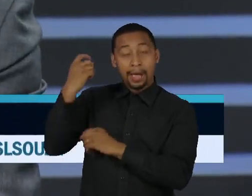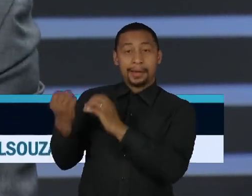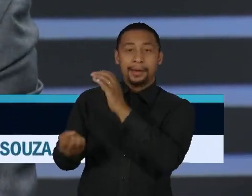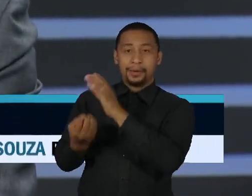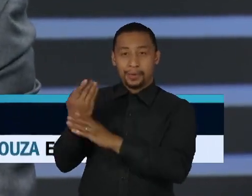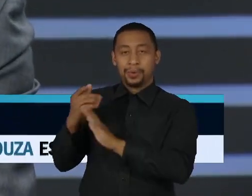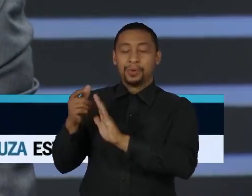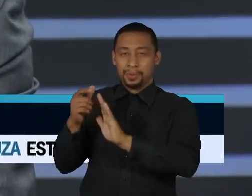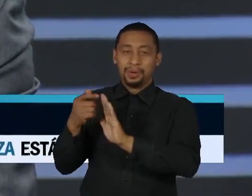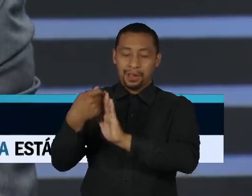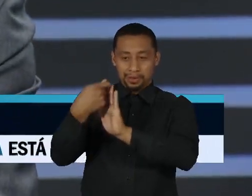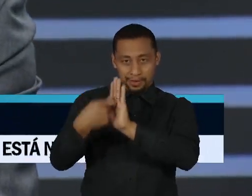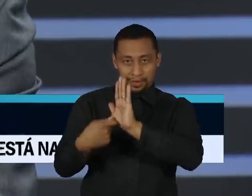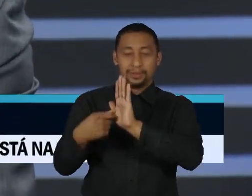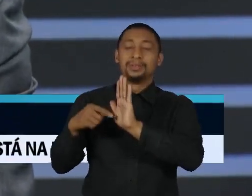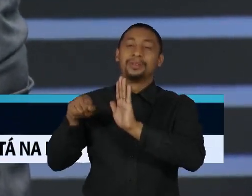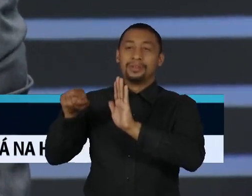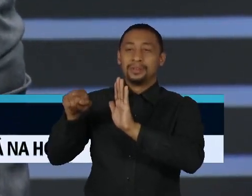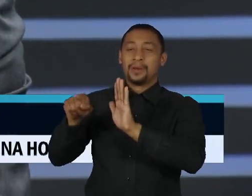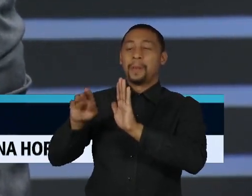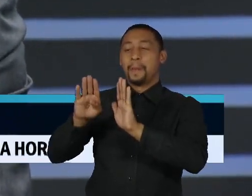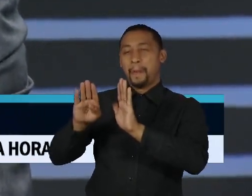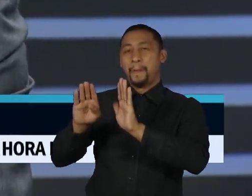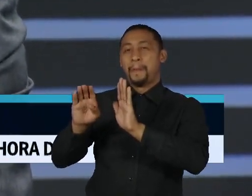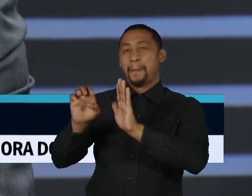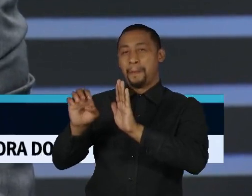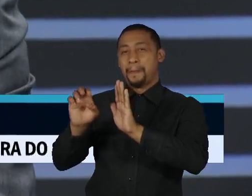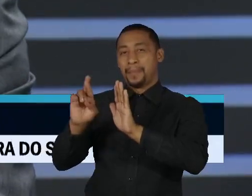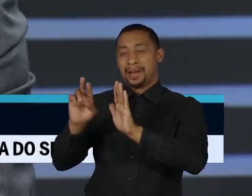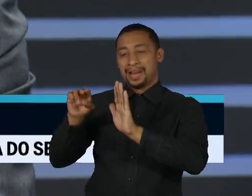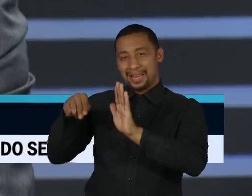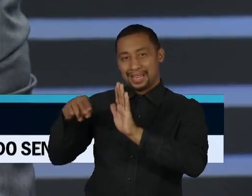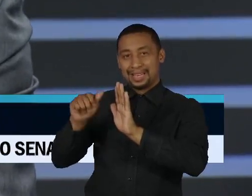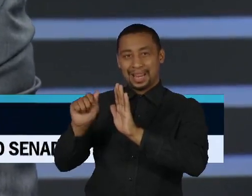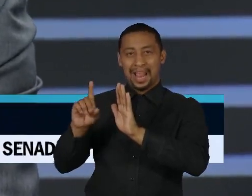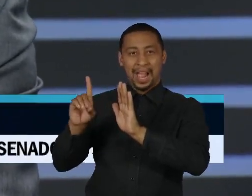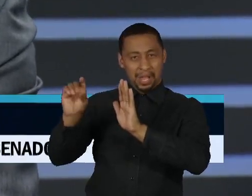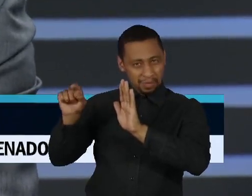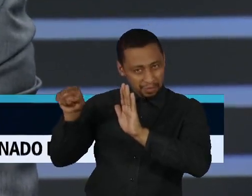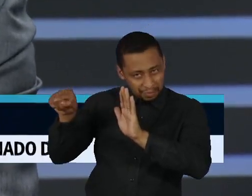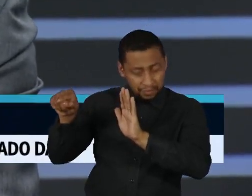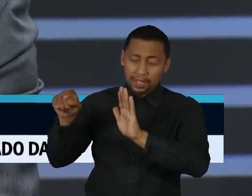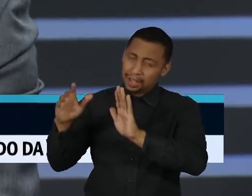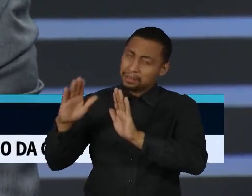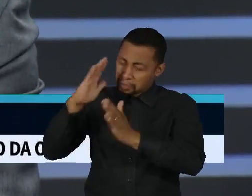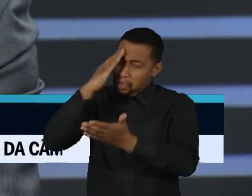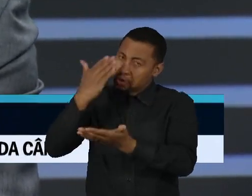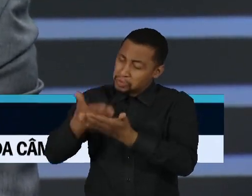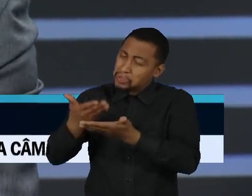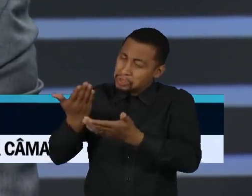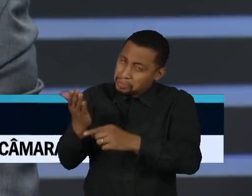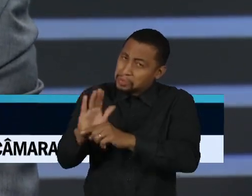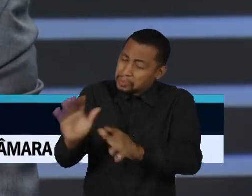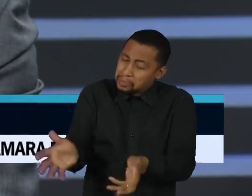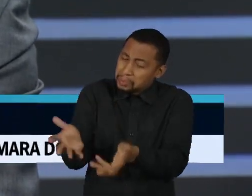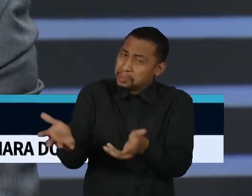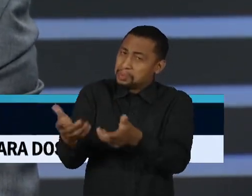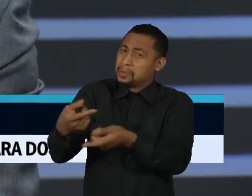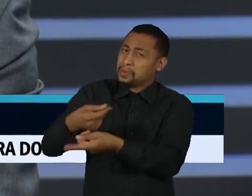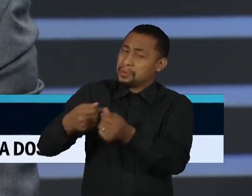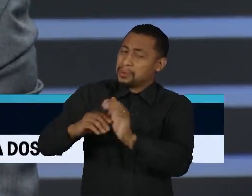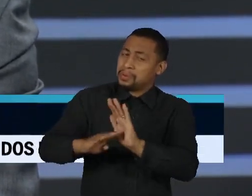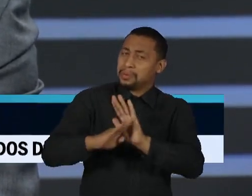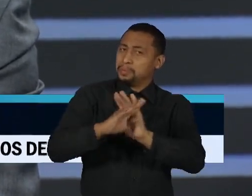ordenar a pia ele aposta nisso aí Esperamos que isso aconteça acho que tem momentos da minha oportuno hoje que é um momento